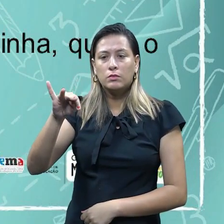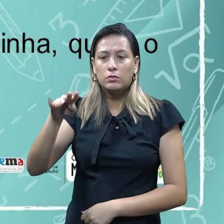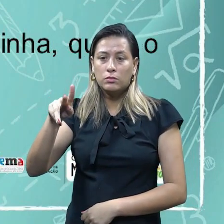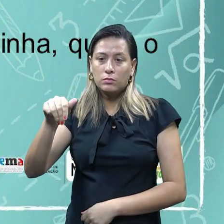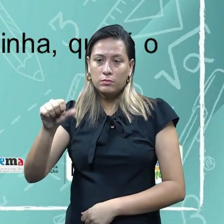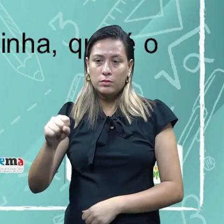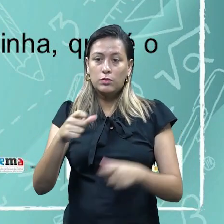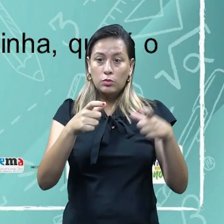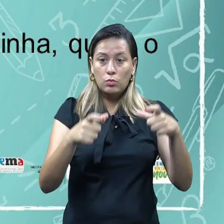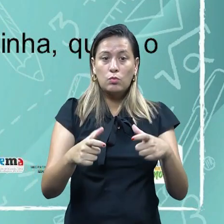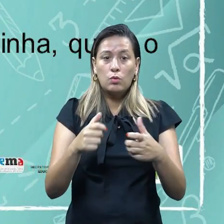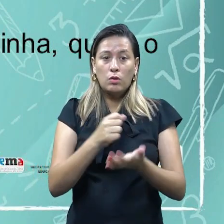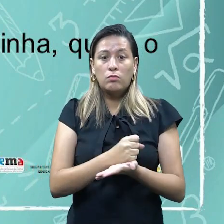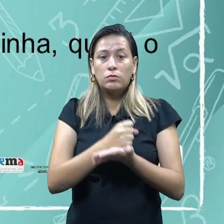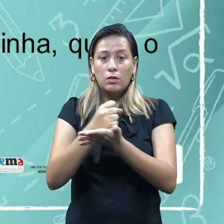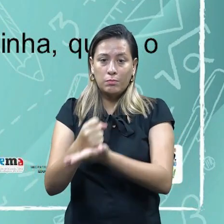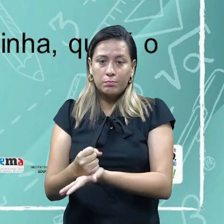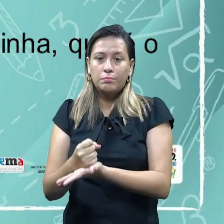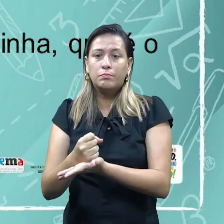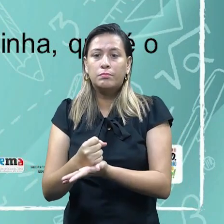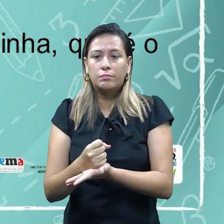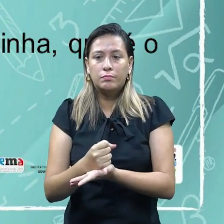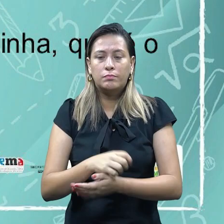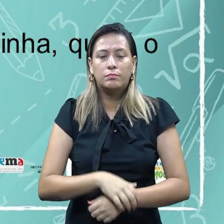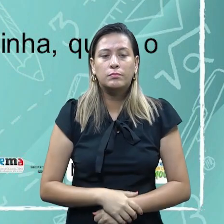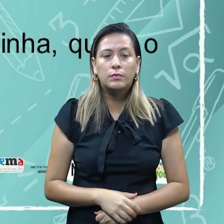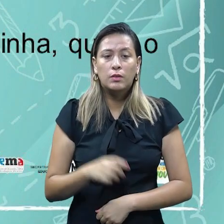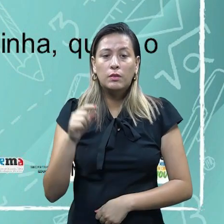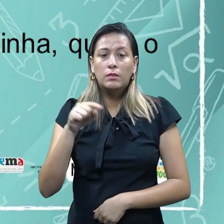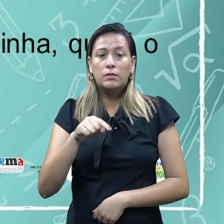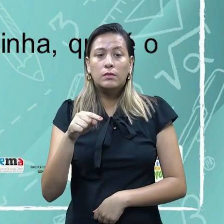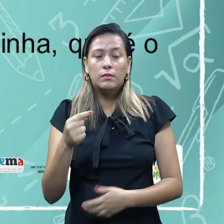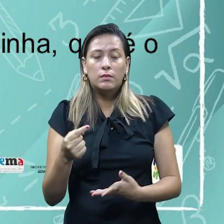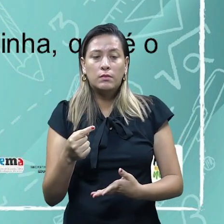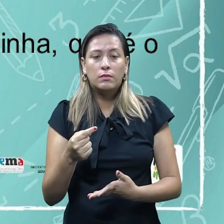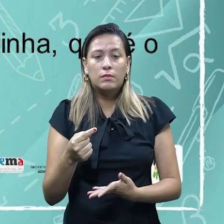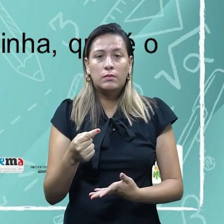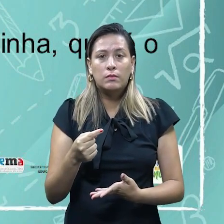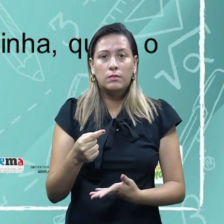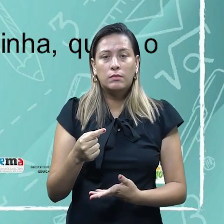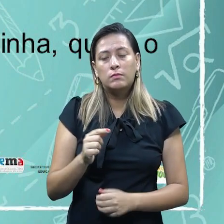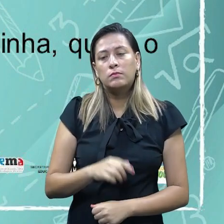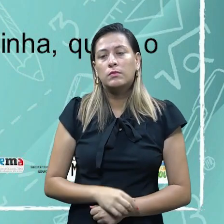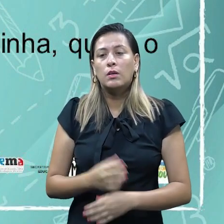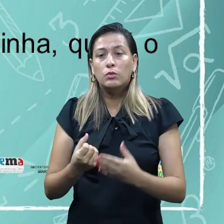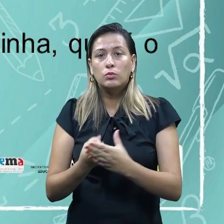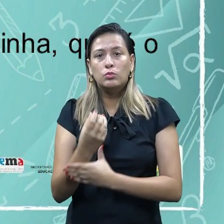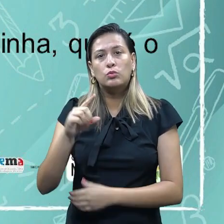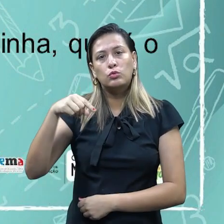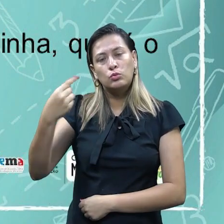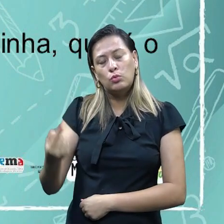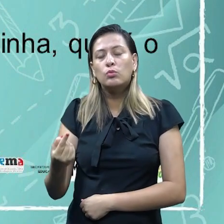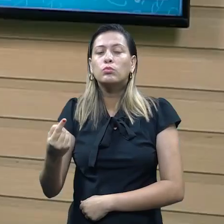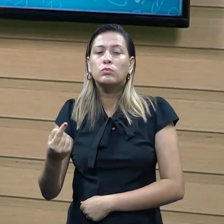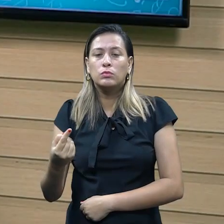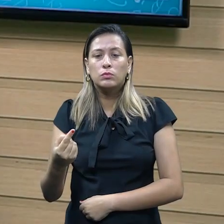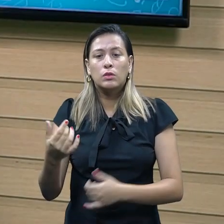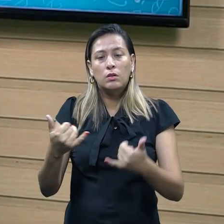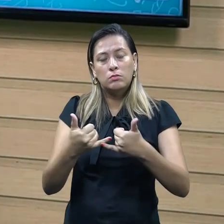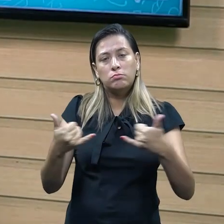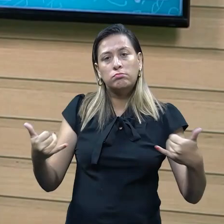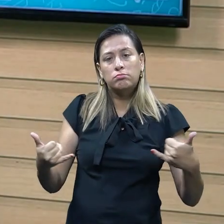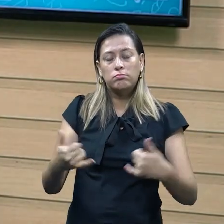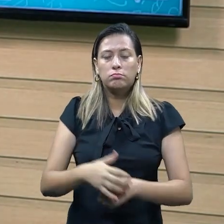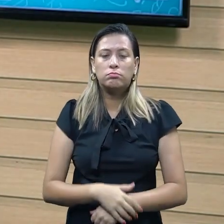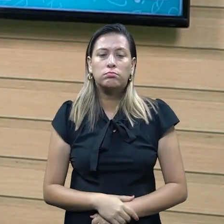apoio determinado e a partir daquele ponto são determinados outros pontos e outras linhas.